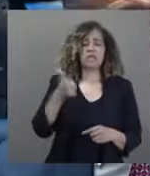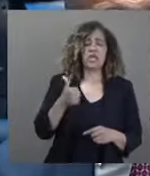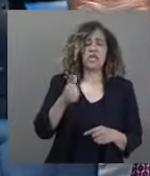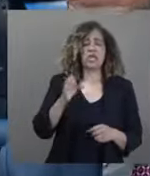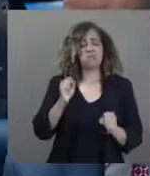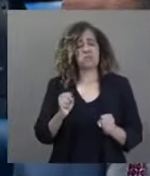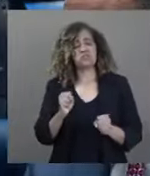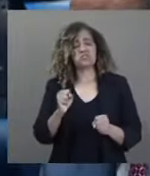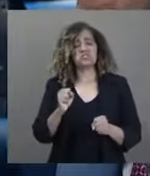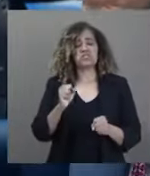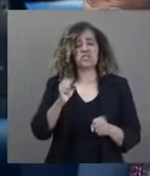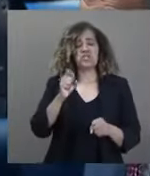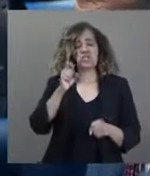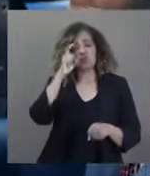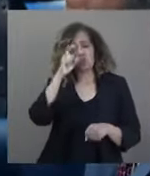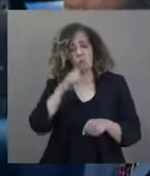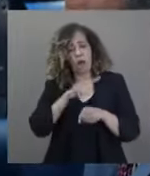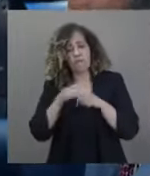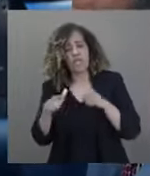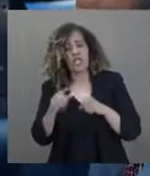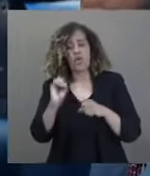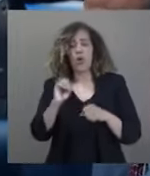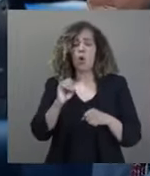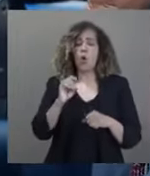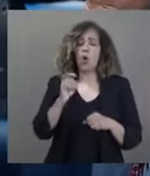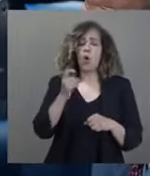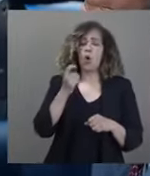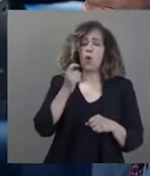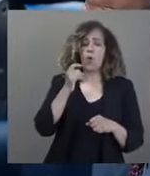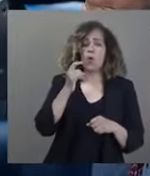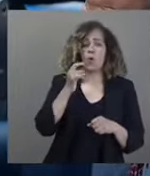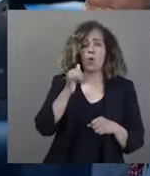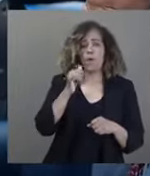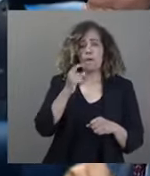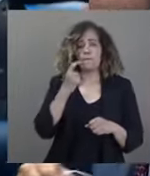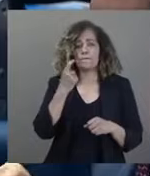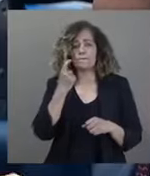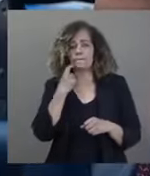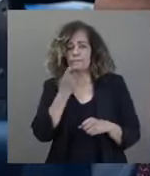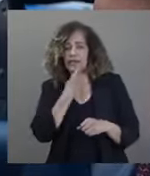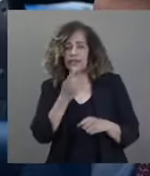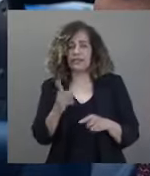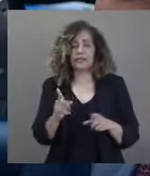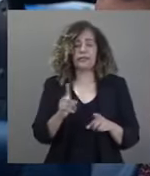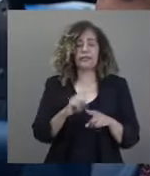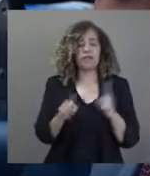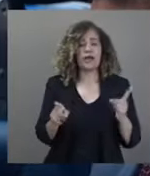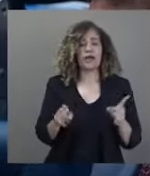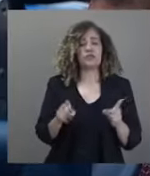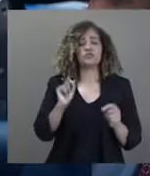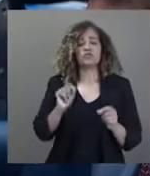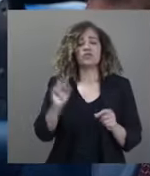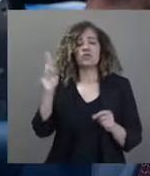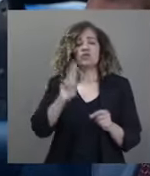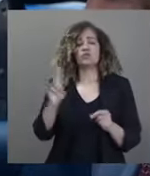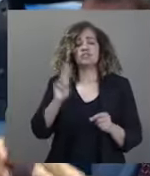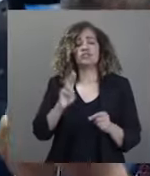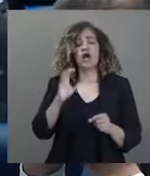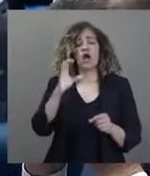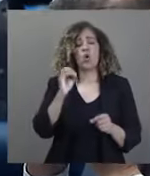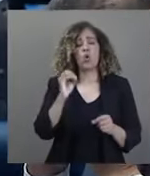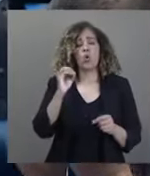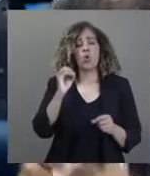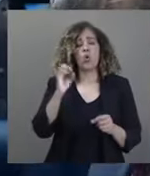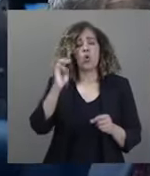Paim mas fui um dos primeiros na história deste país aqui no senado a usar o comp nas